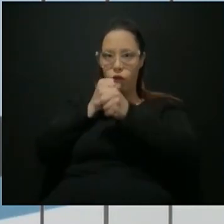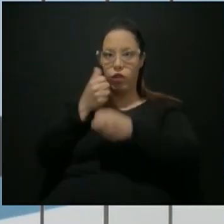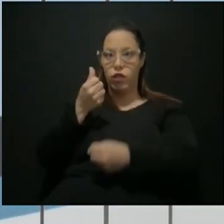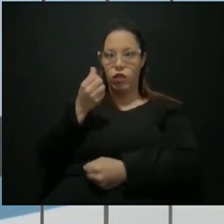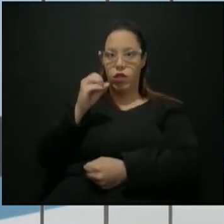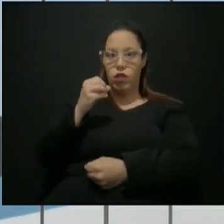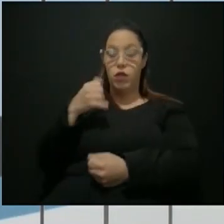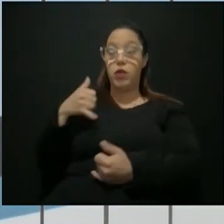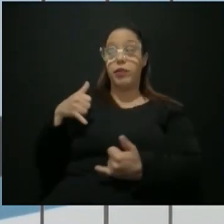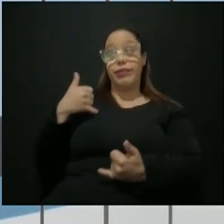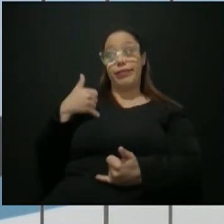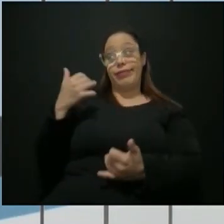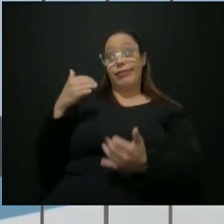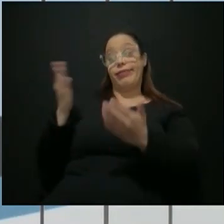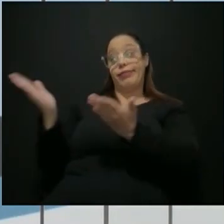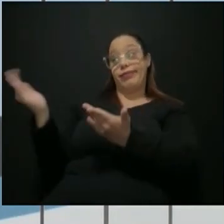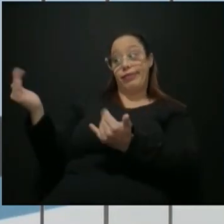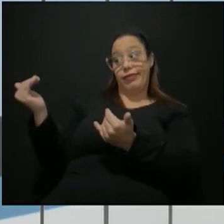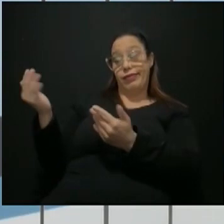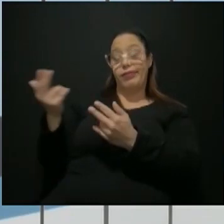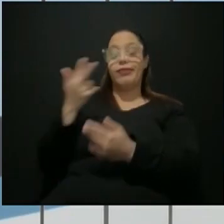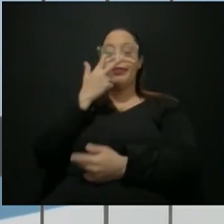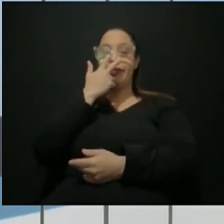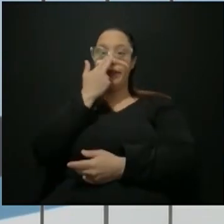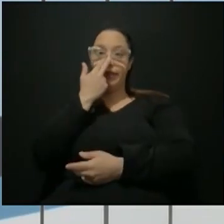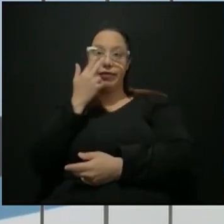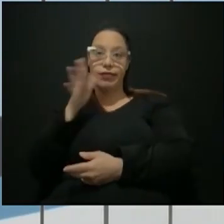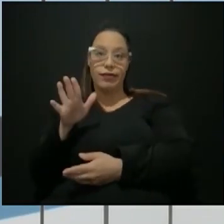do que pessoas com a mesma idade cronológica que residem na